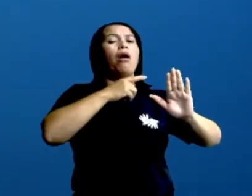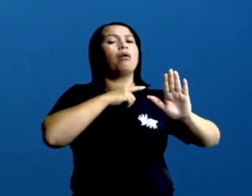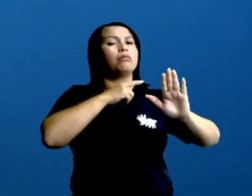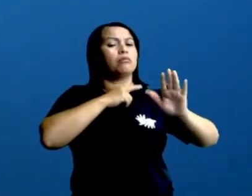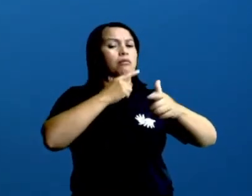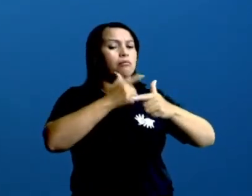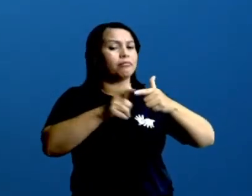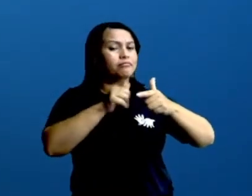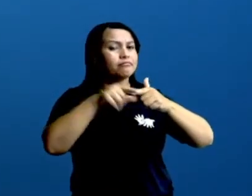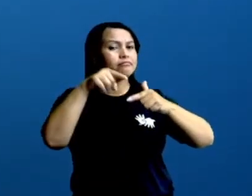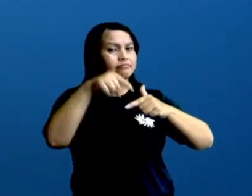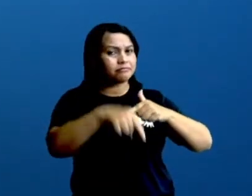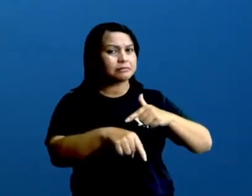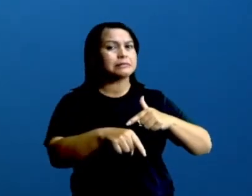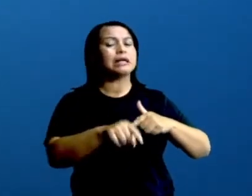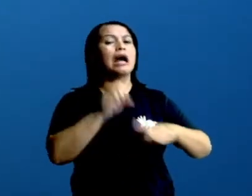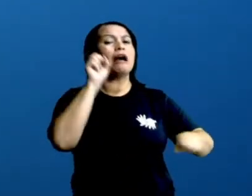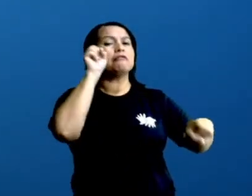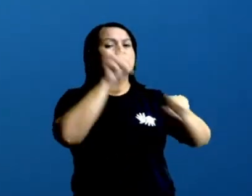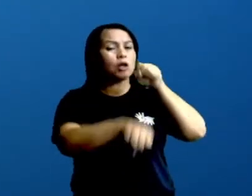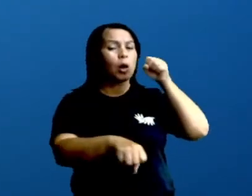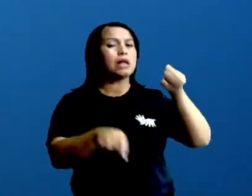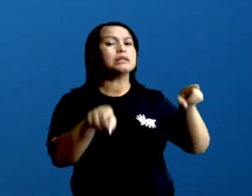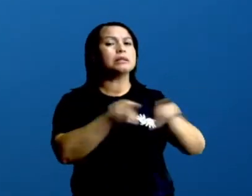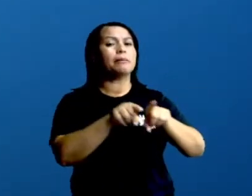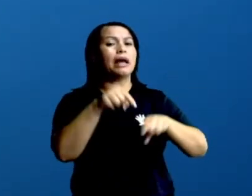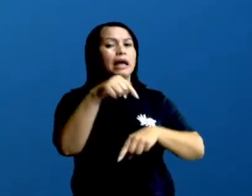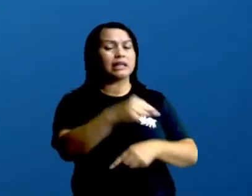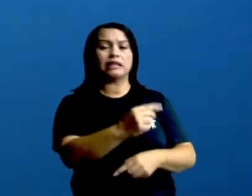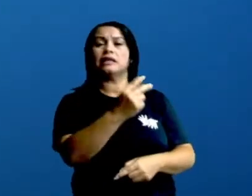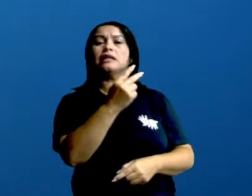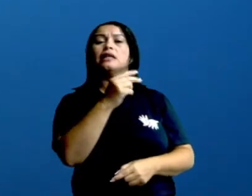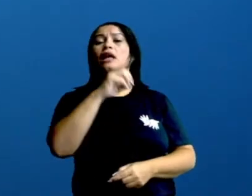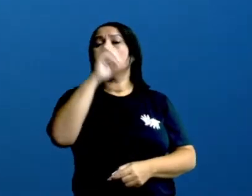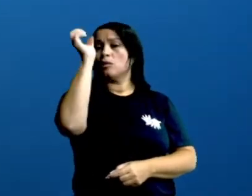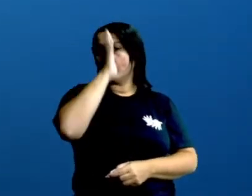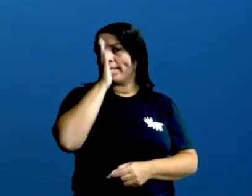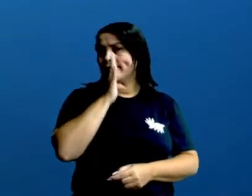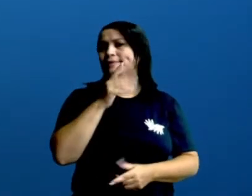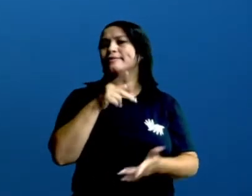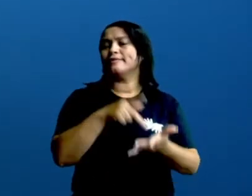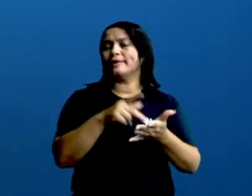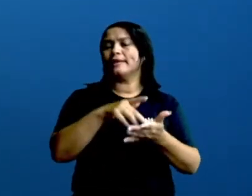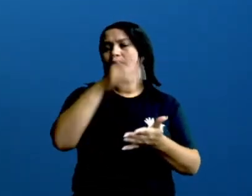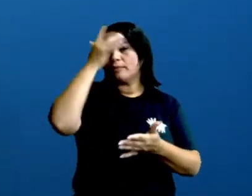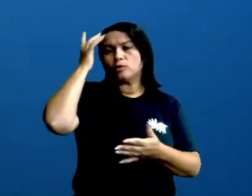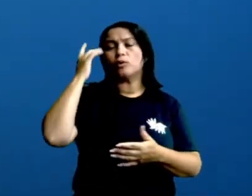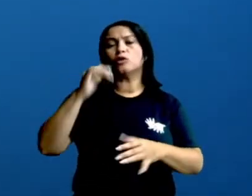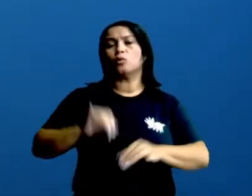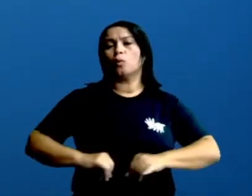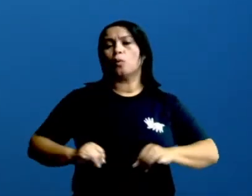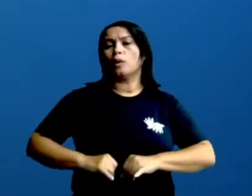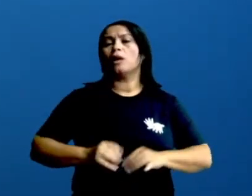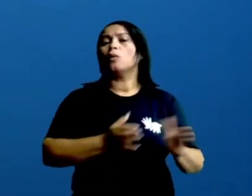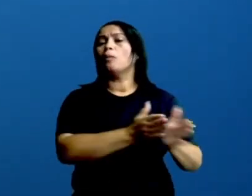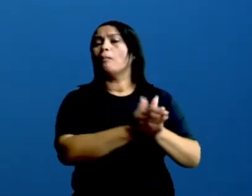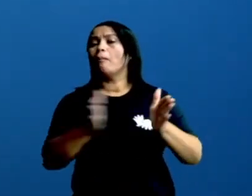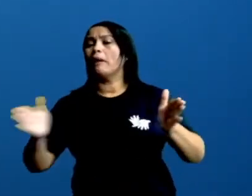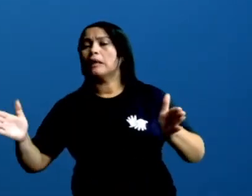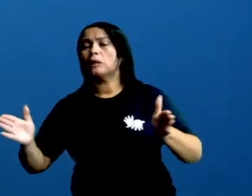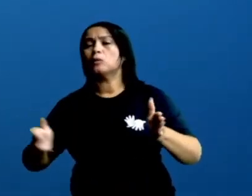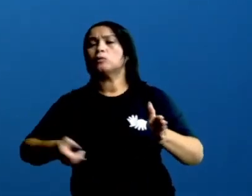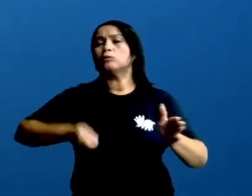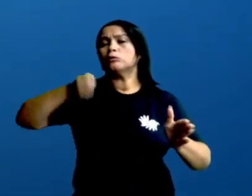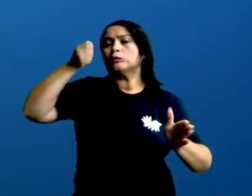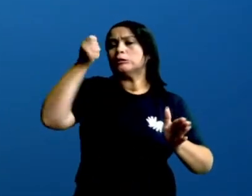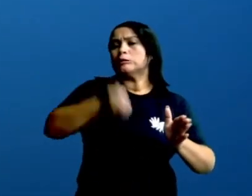tortura, de violência, de agressão a cidadãos brasileiros aqui no Brasil no período da ditadura. Eles trouxeram,